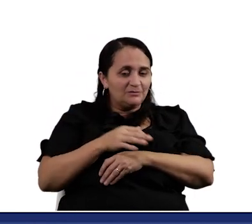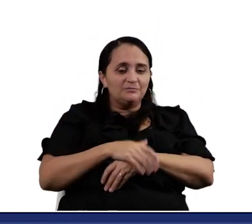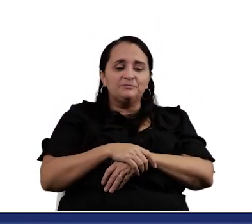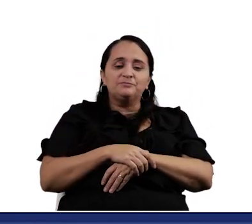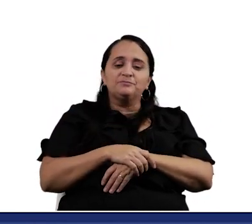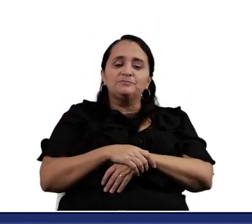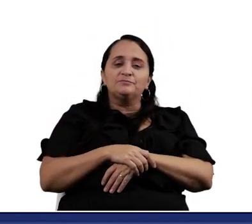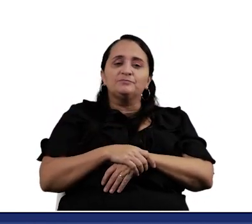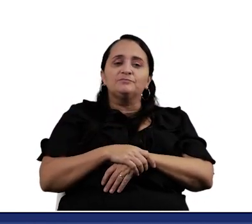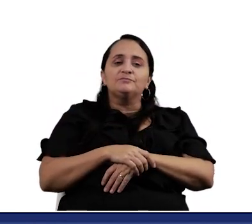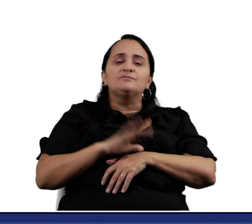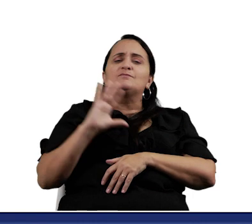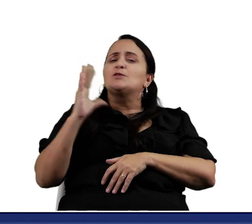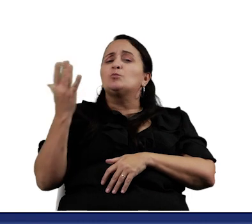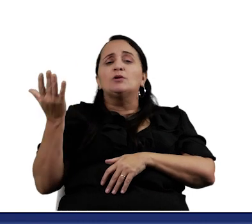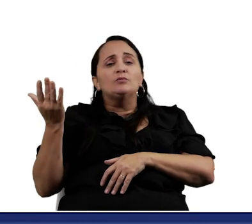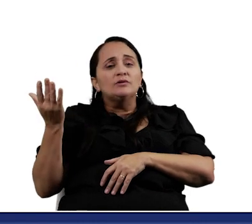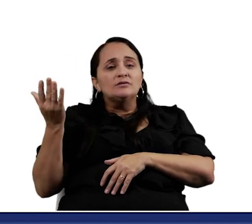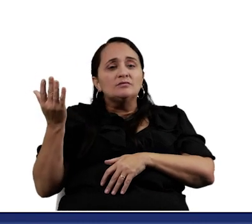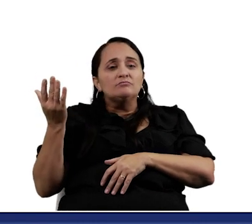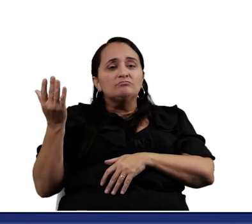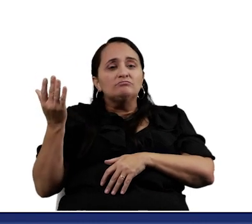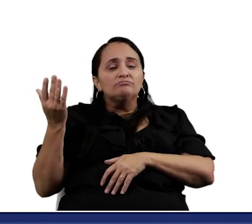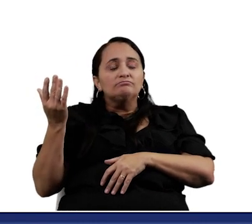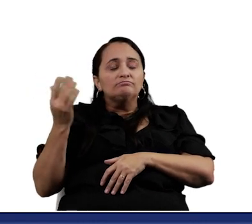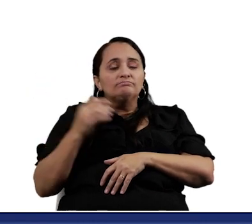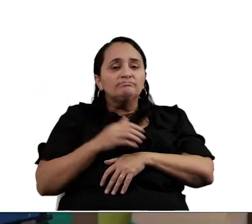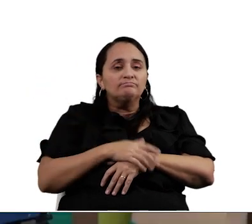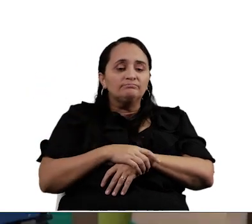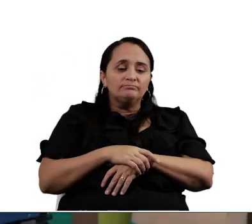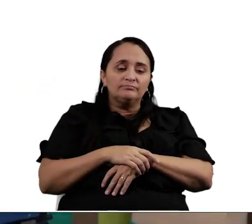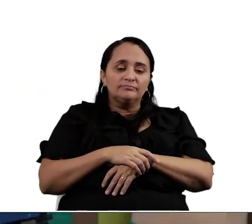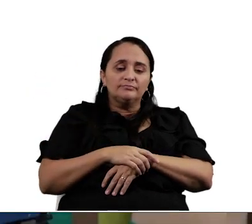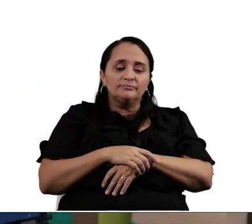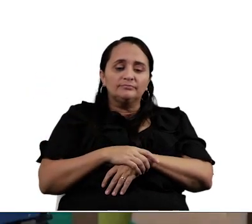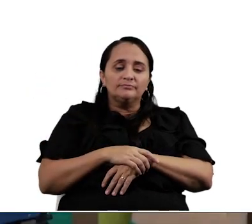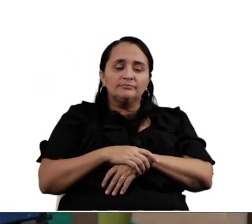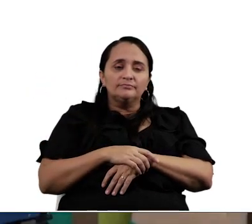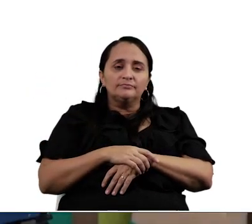O que aconteceu com o porquinho, com essa aventura toda?